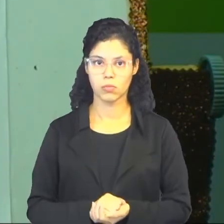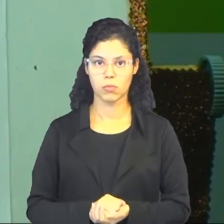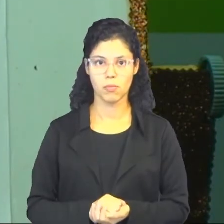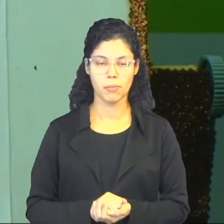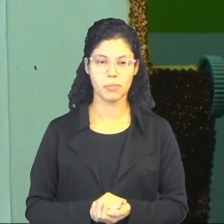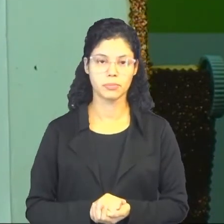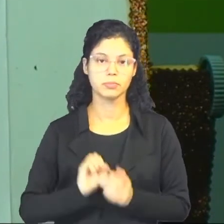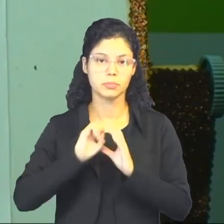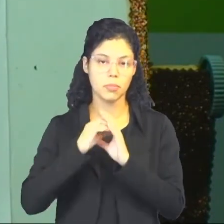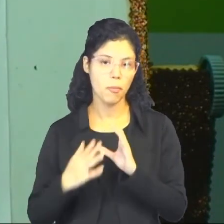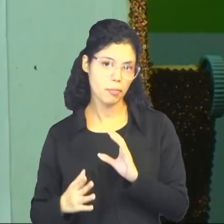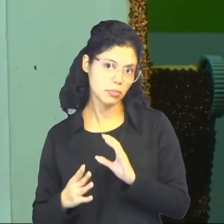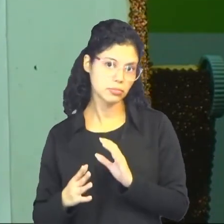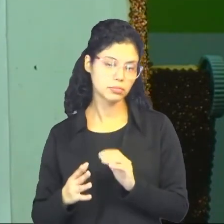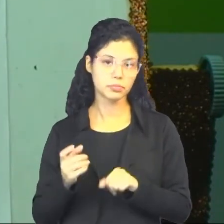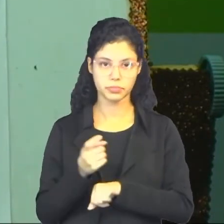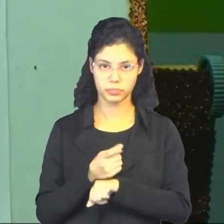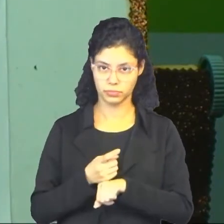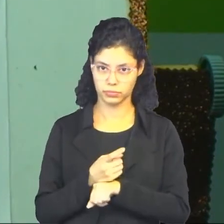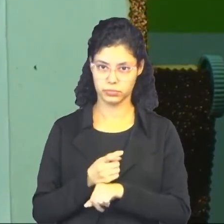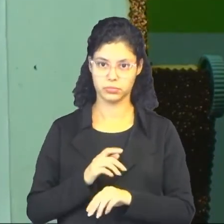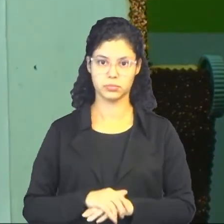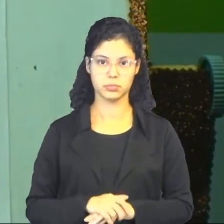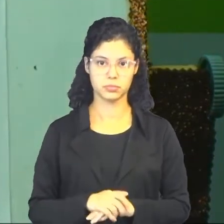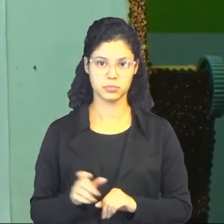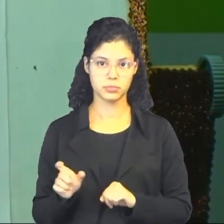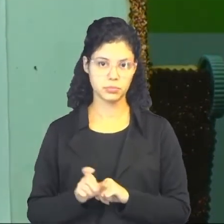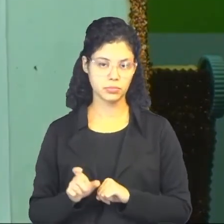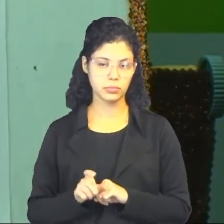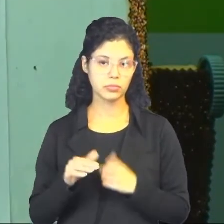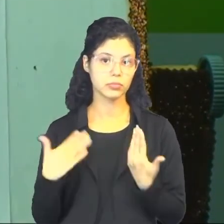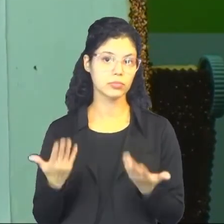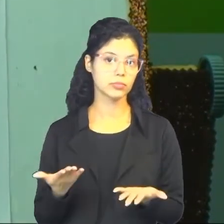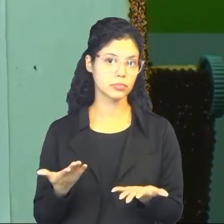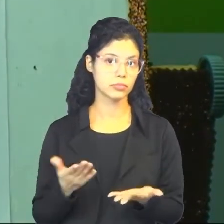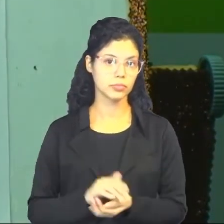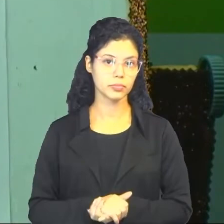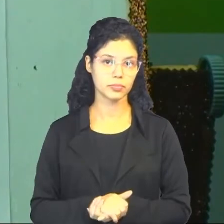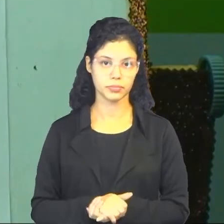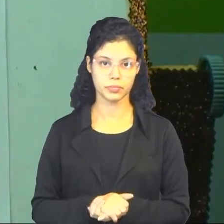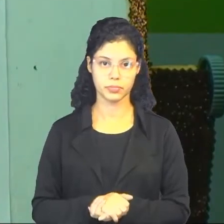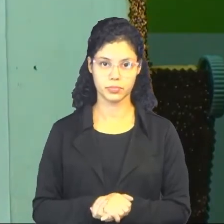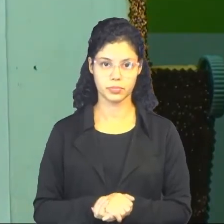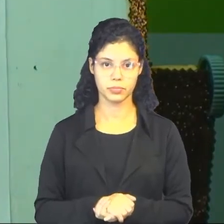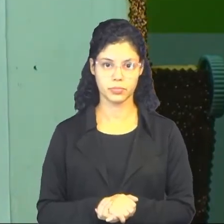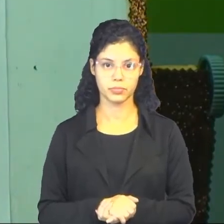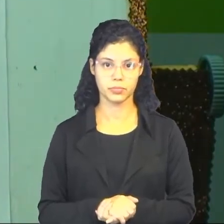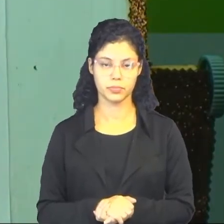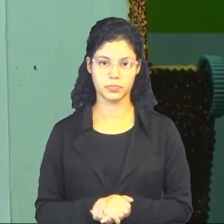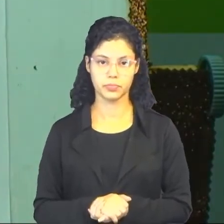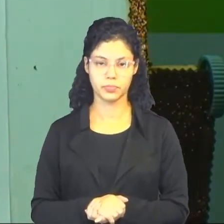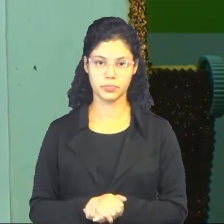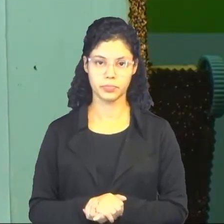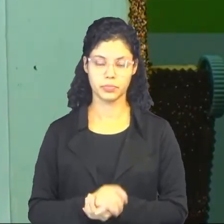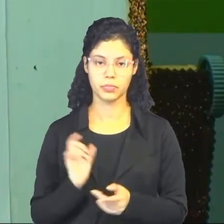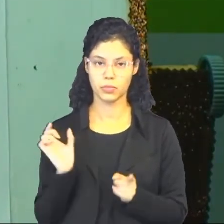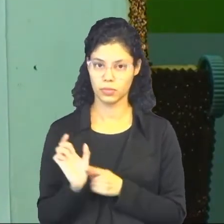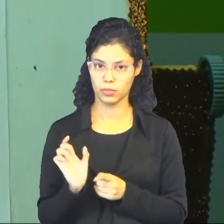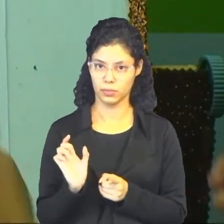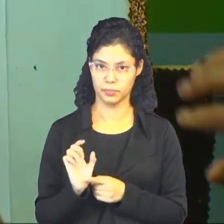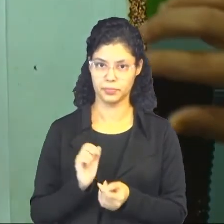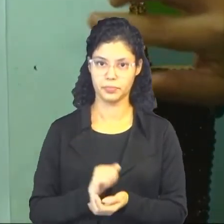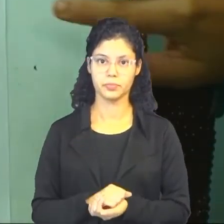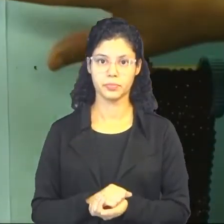tá caracterizando o substantivo IP já pensar um pouquinho qual é é a